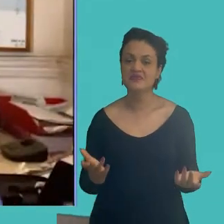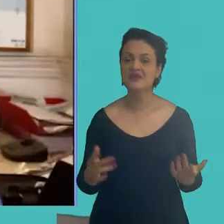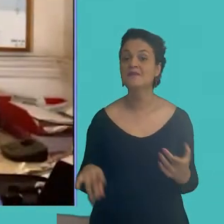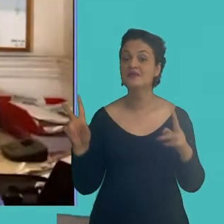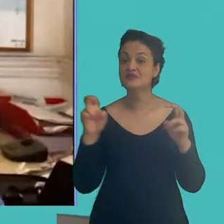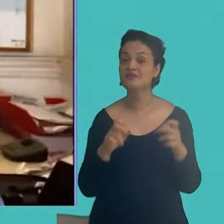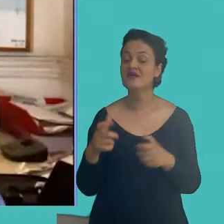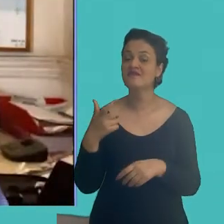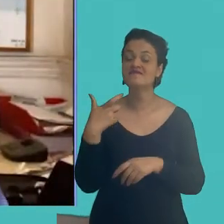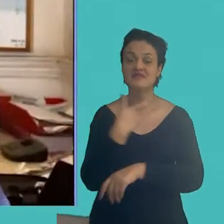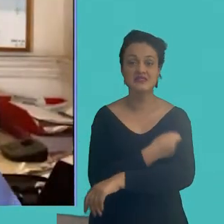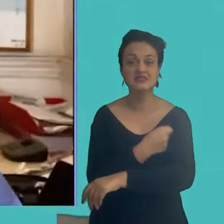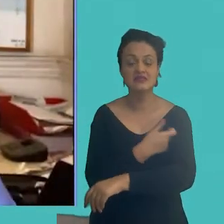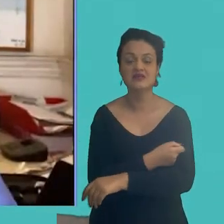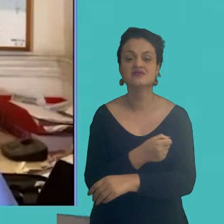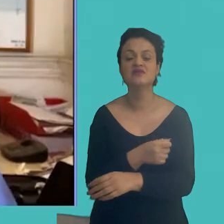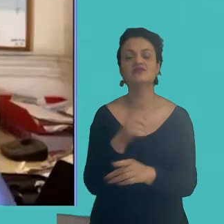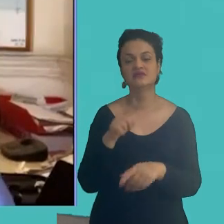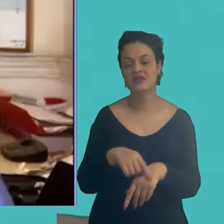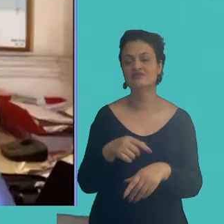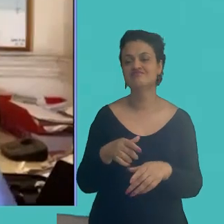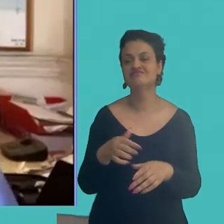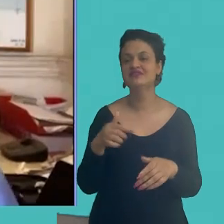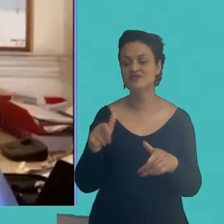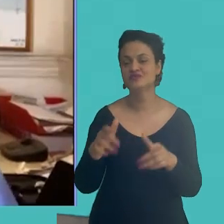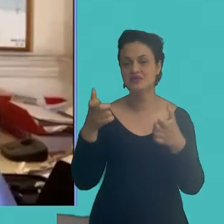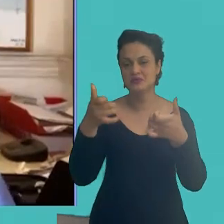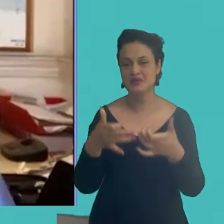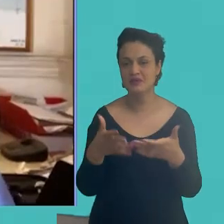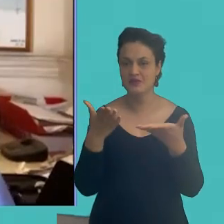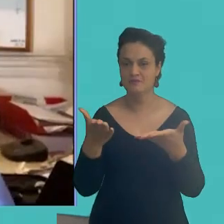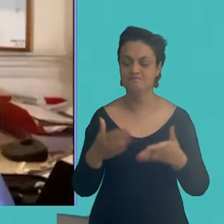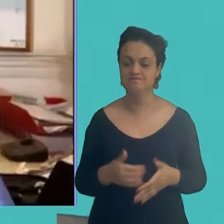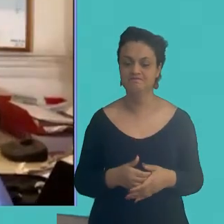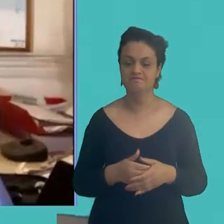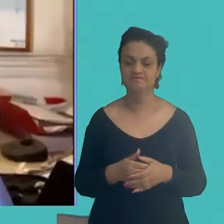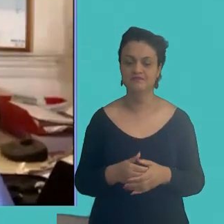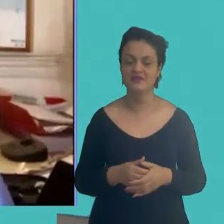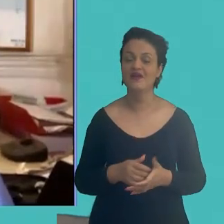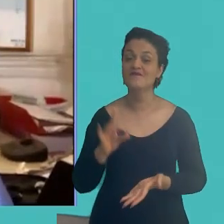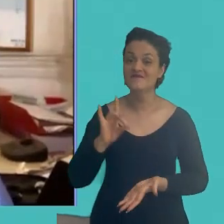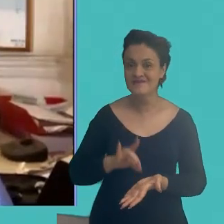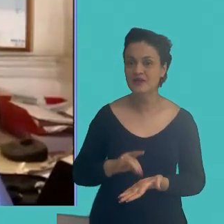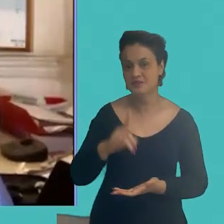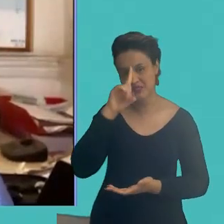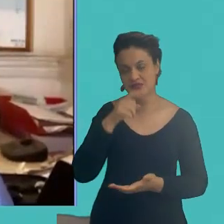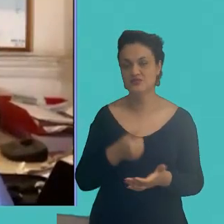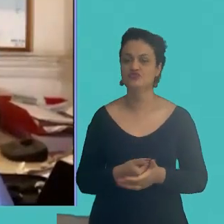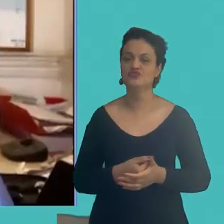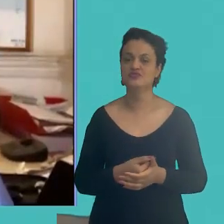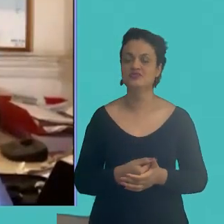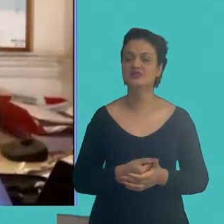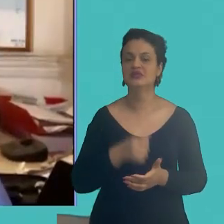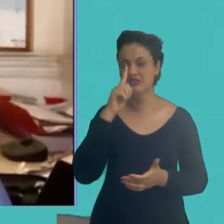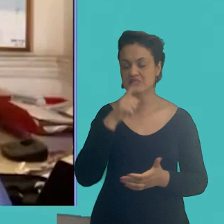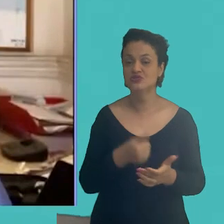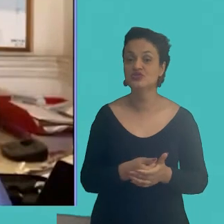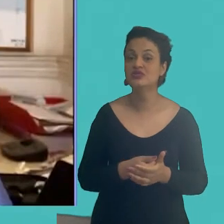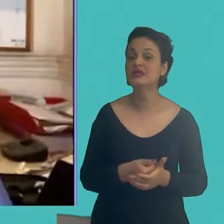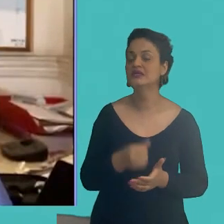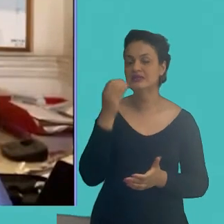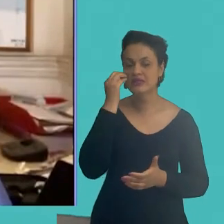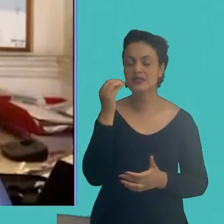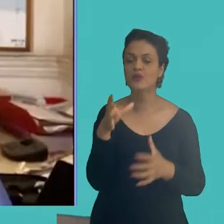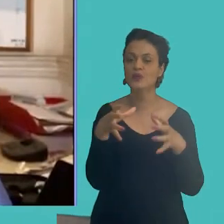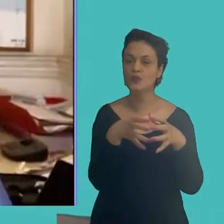começa a assumir esse papel que eu quero descrever para vocês, que é um papel decisivo na tentativa de cada grupo político